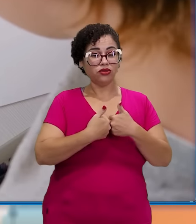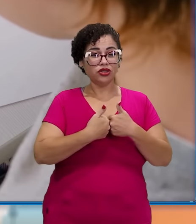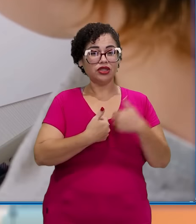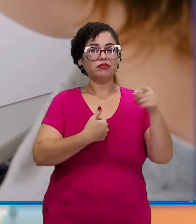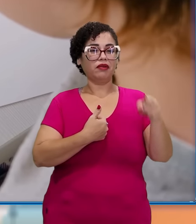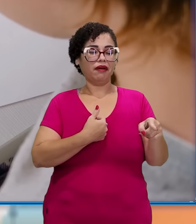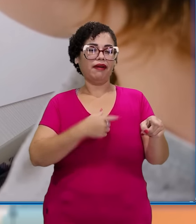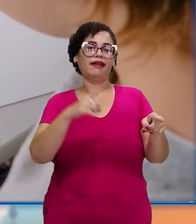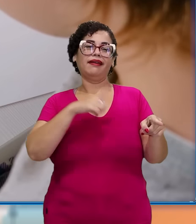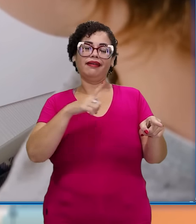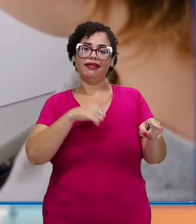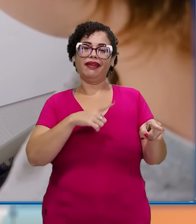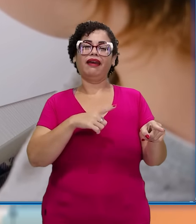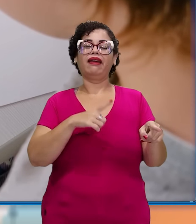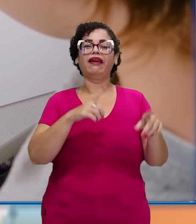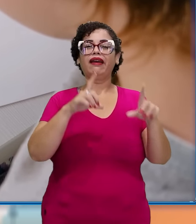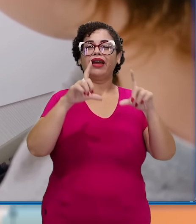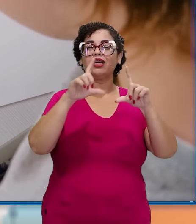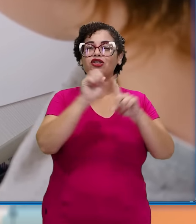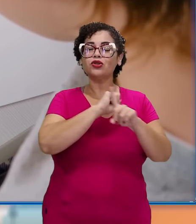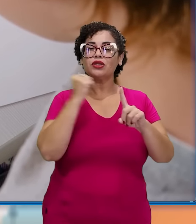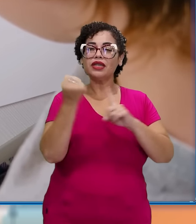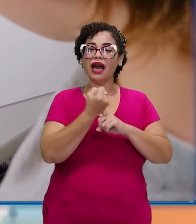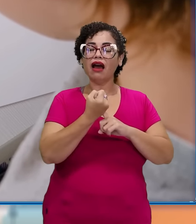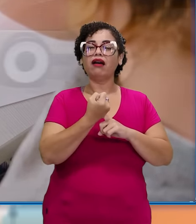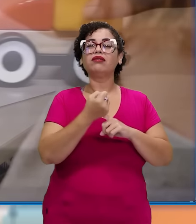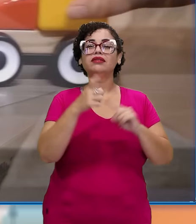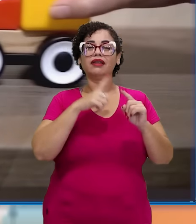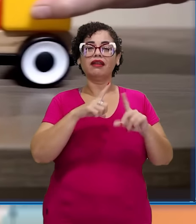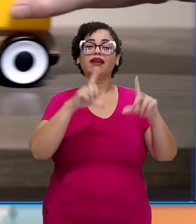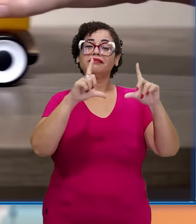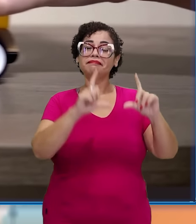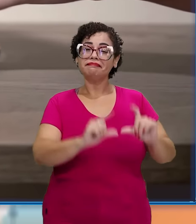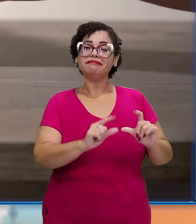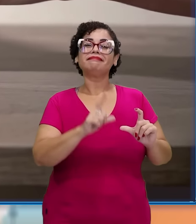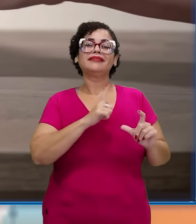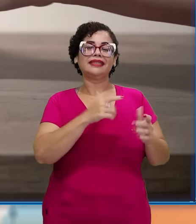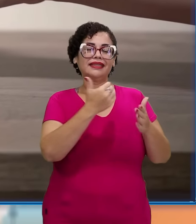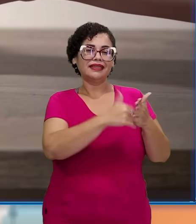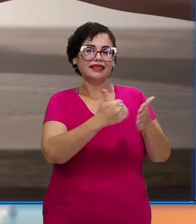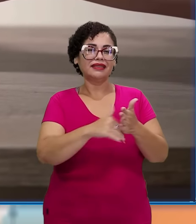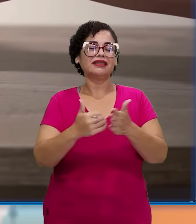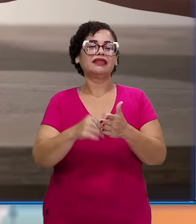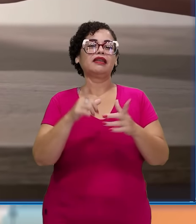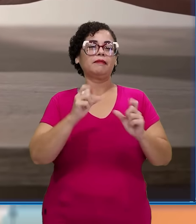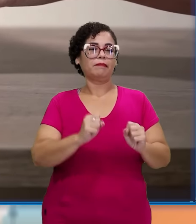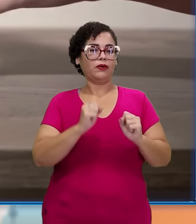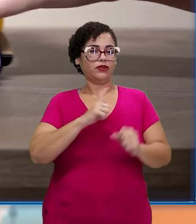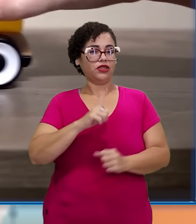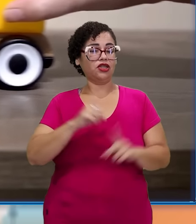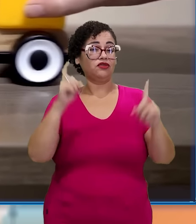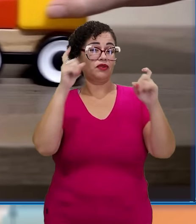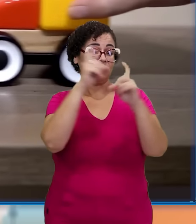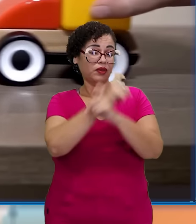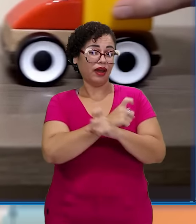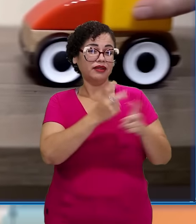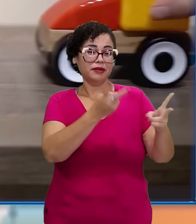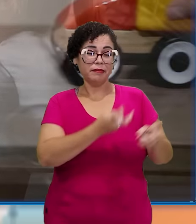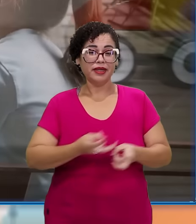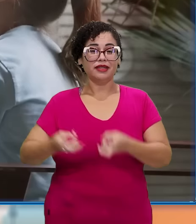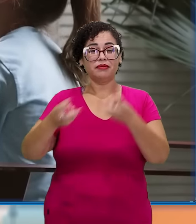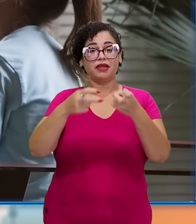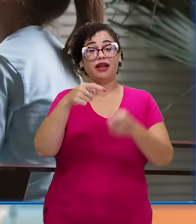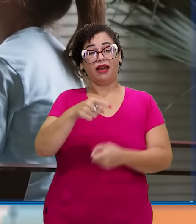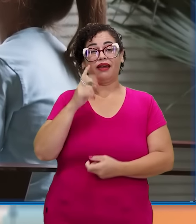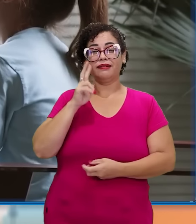apresentam défices sociais significativos que causam dificuldades perceptíveis na capacidade